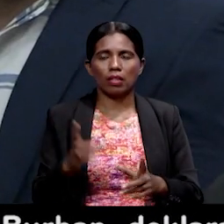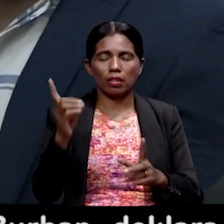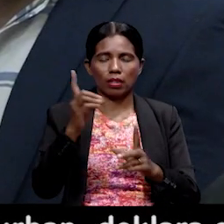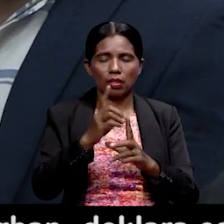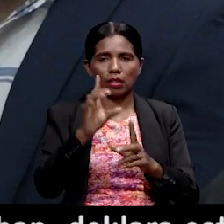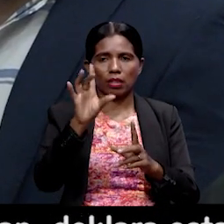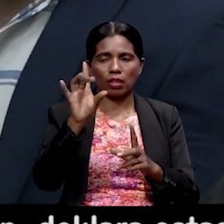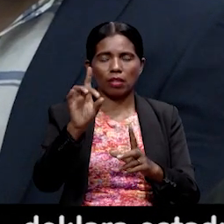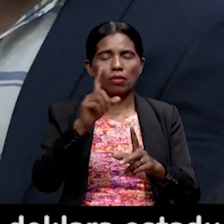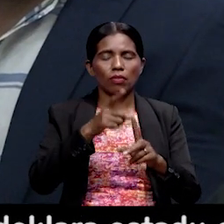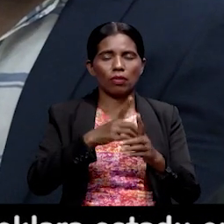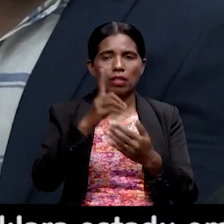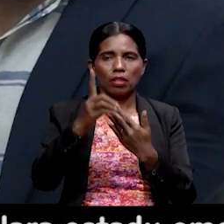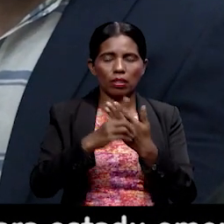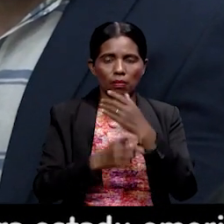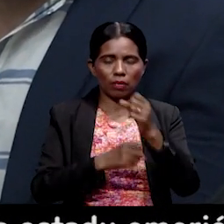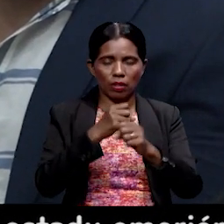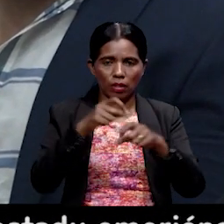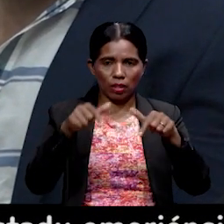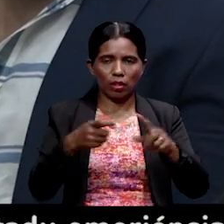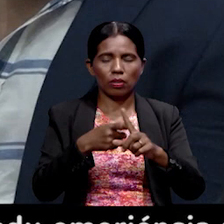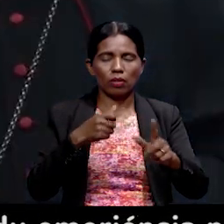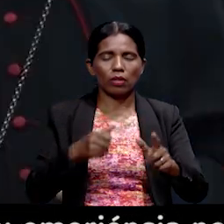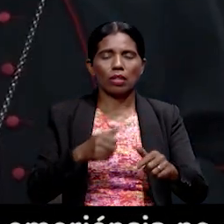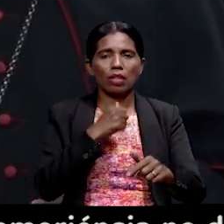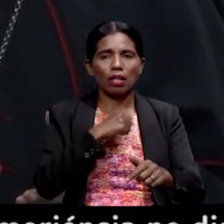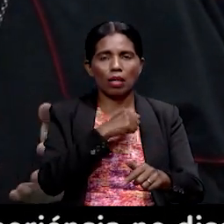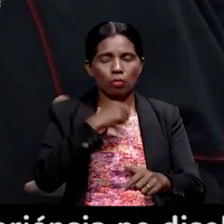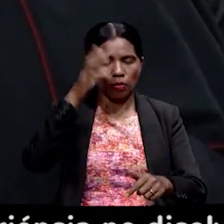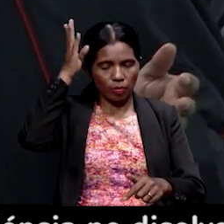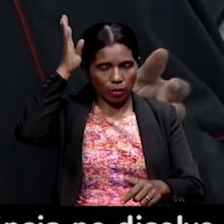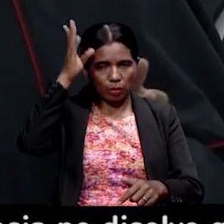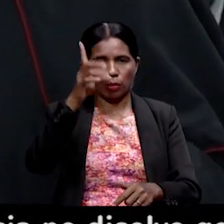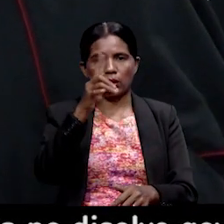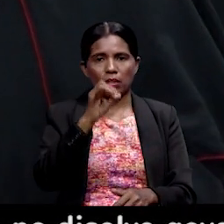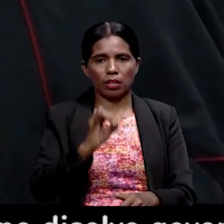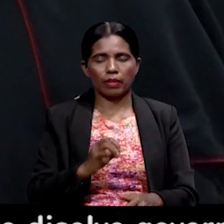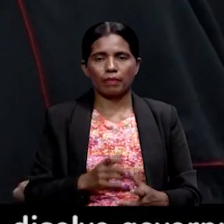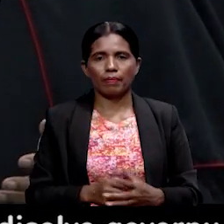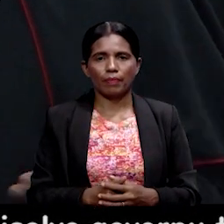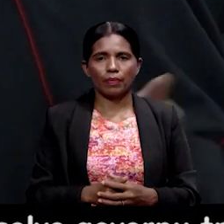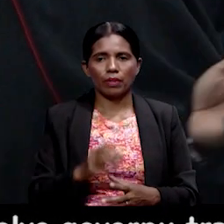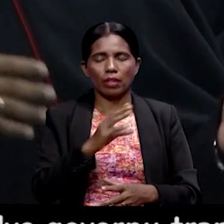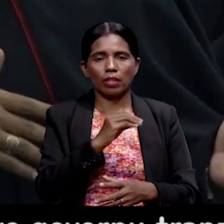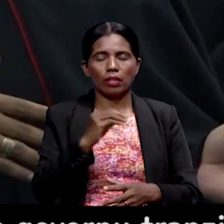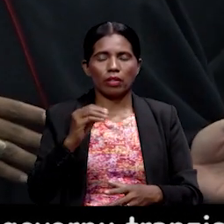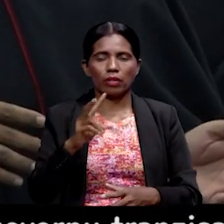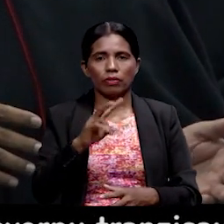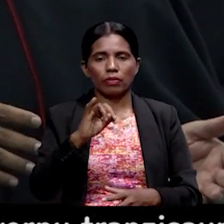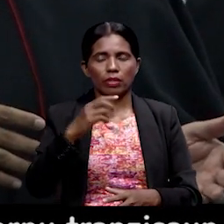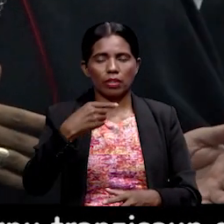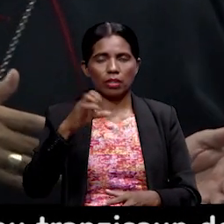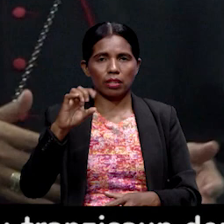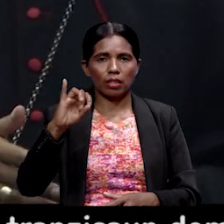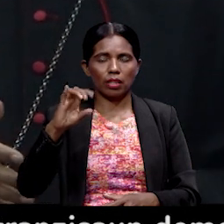walu fulan dezembro tinang ne husi arcebispo arquidiocese metropolitana dili Dom Virgílio do Carmo da